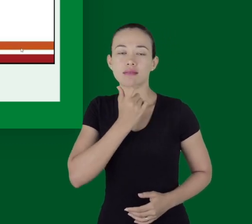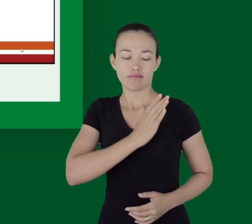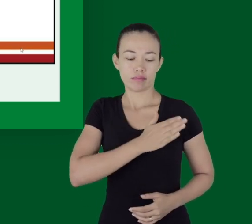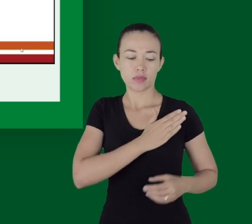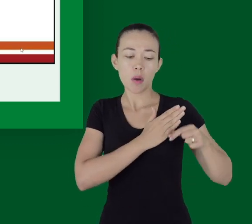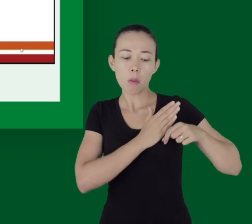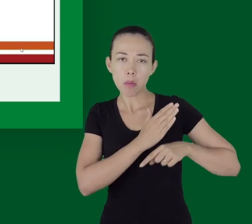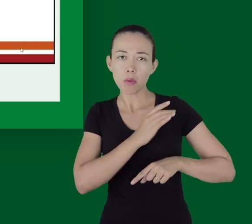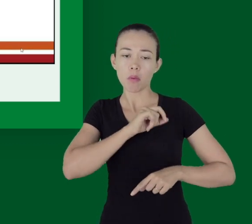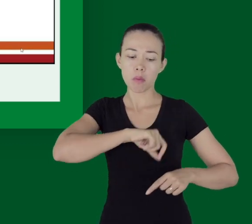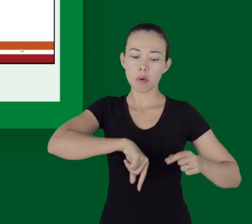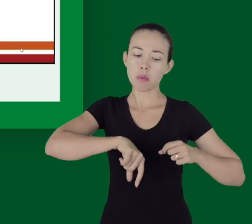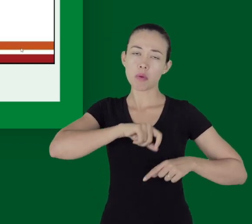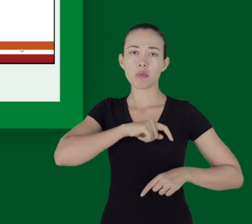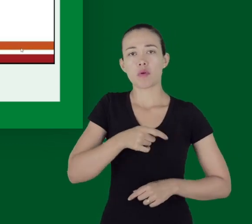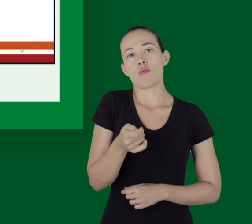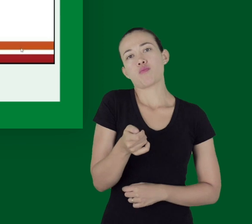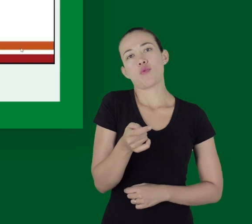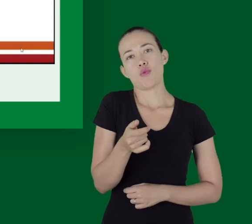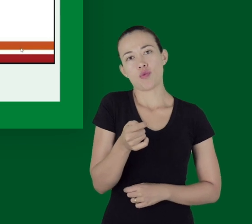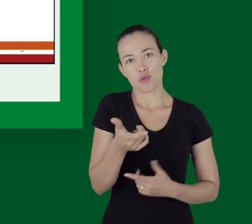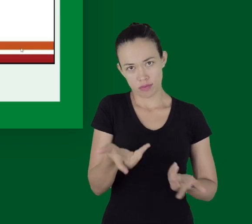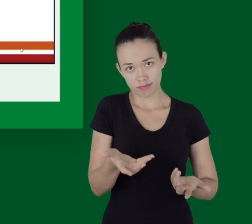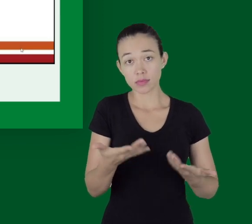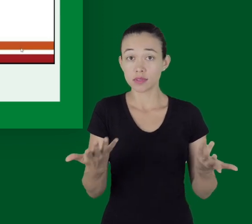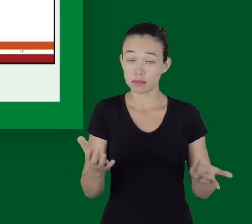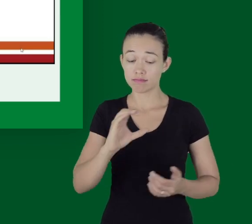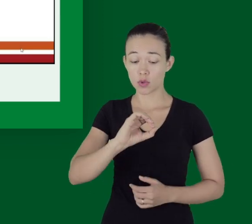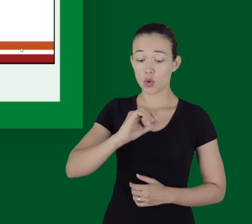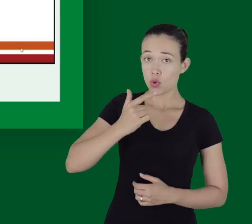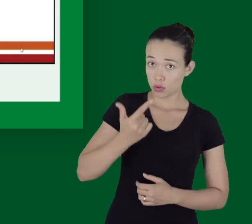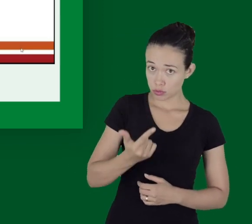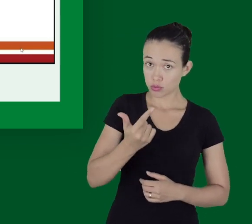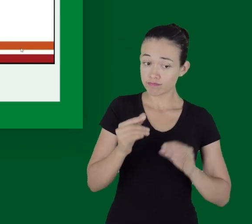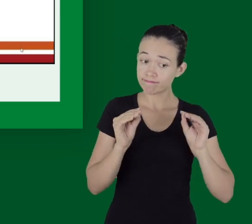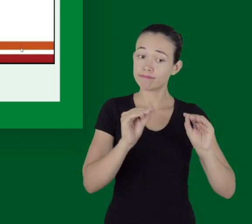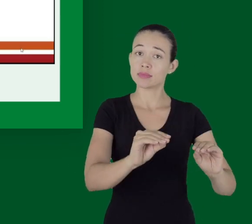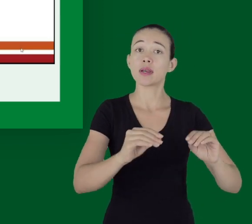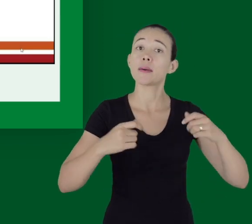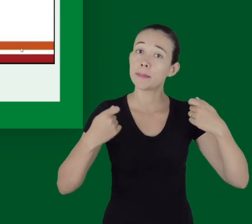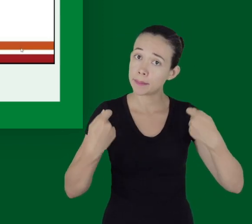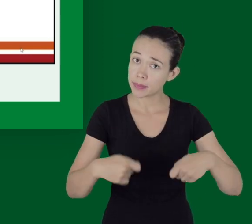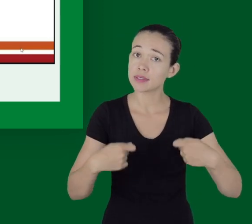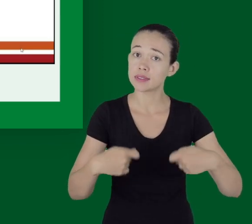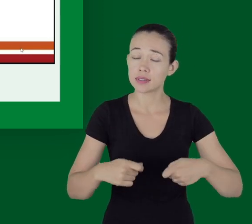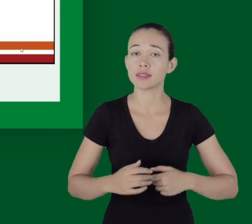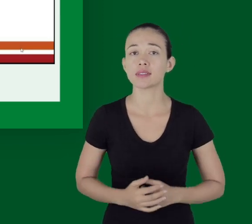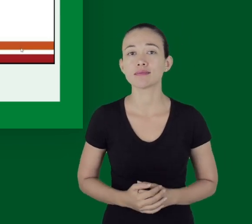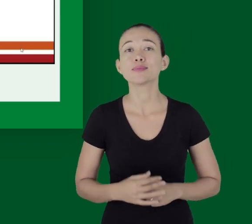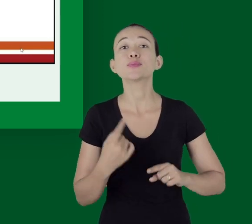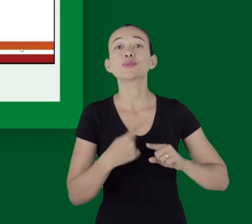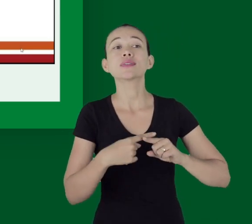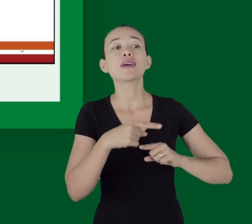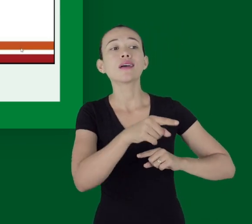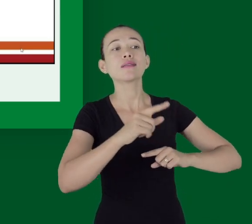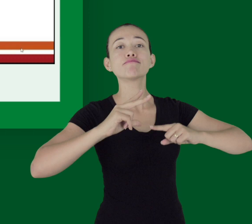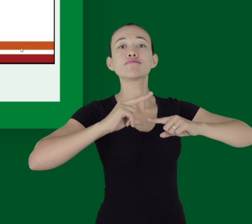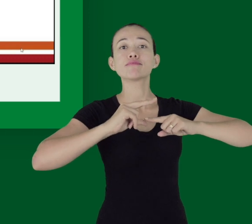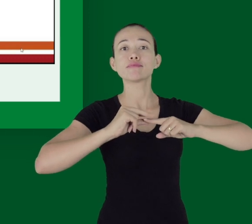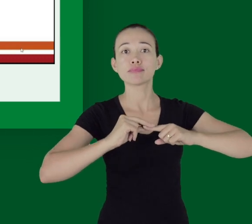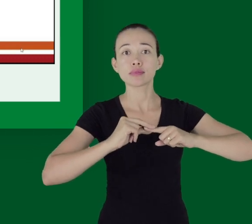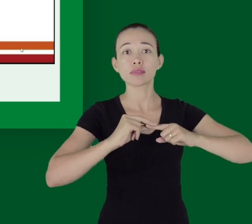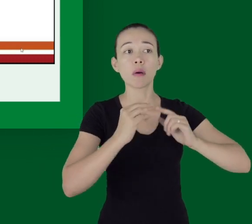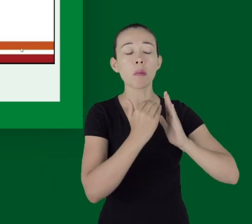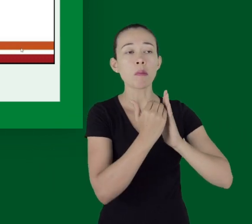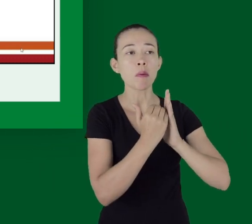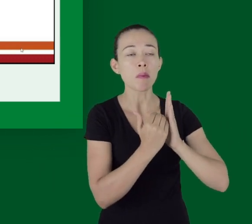gente tem que ofertar oxigênio, independente do caso, porque um paciente que está com a saturação baixa, isso aumenta a